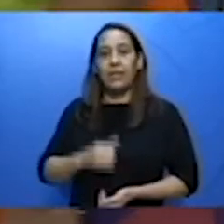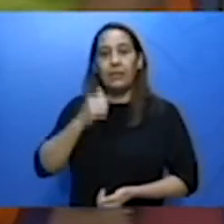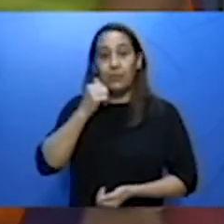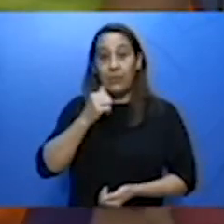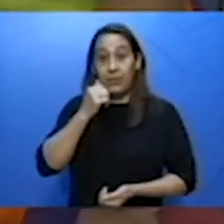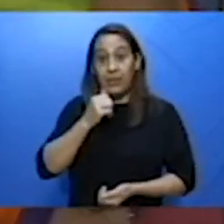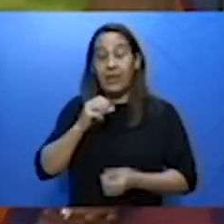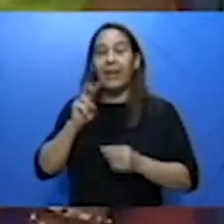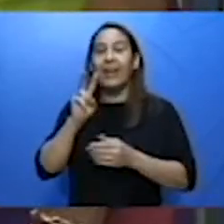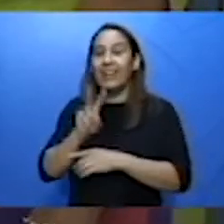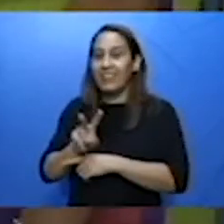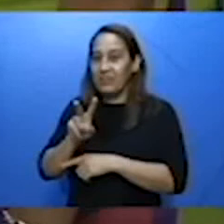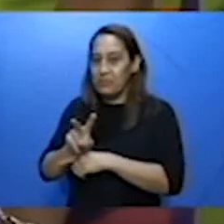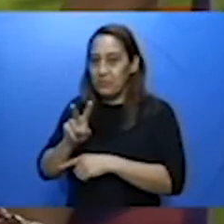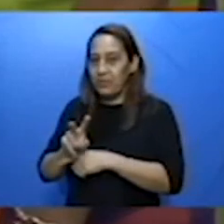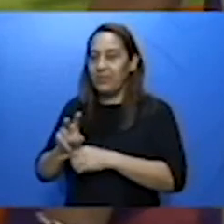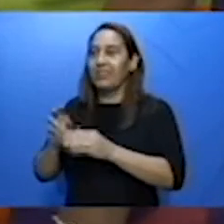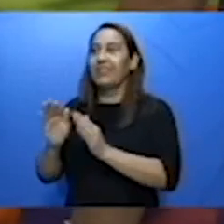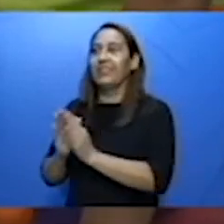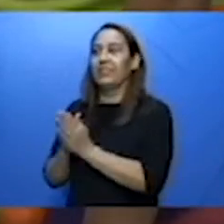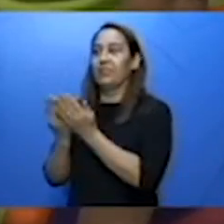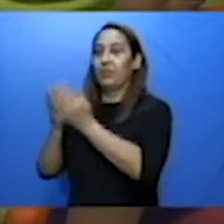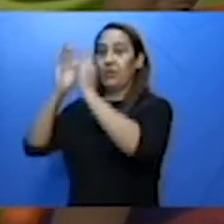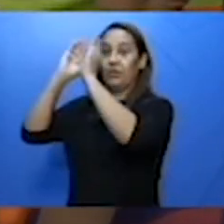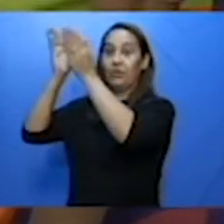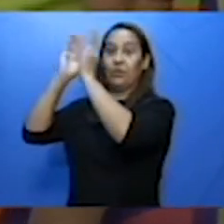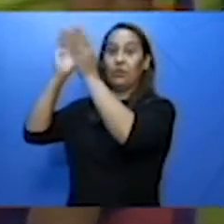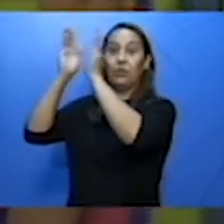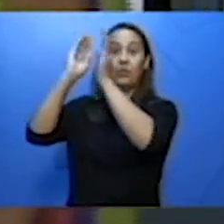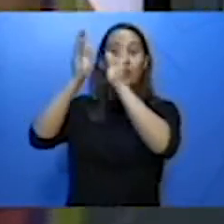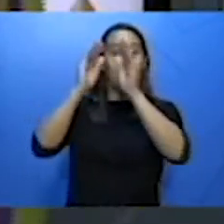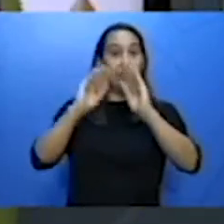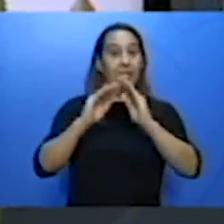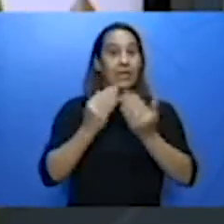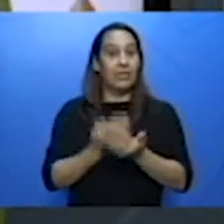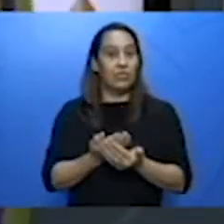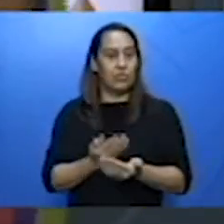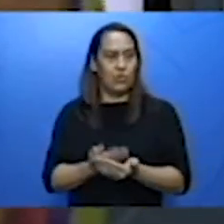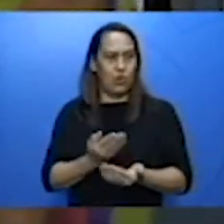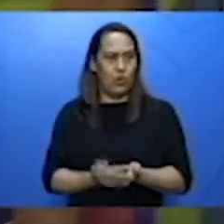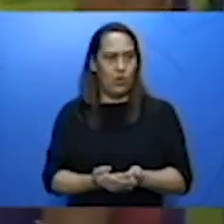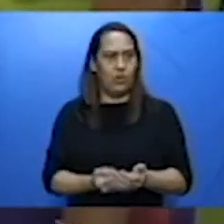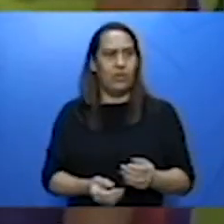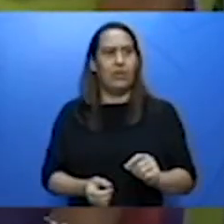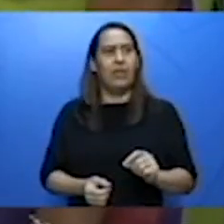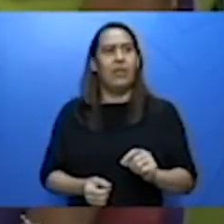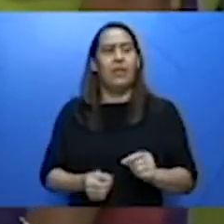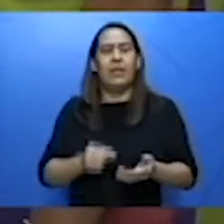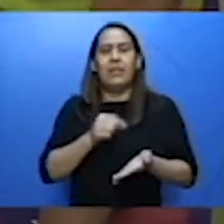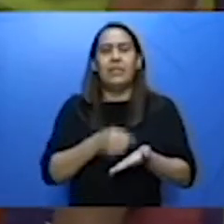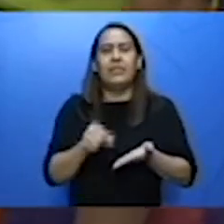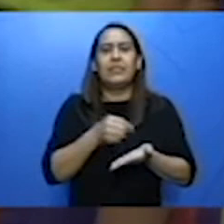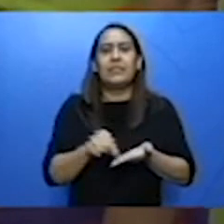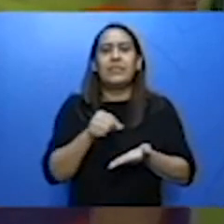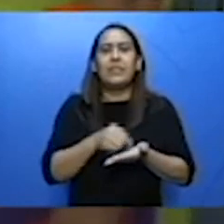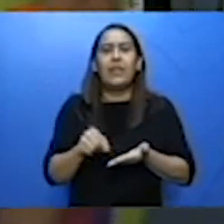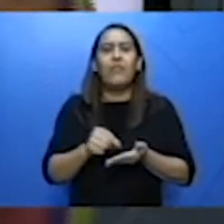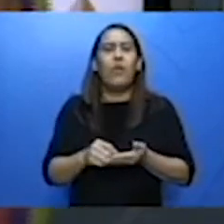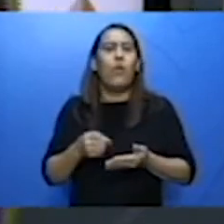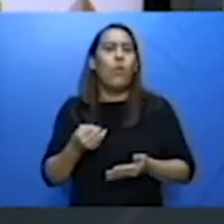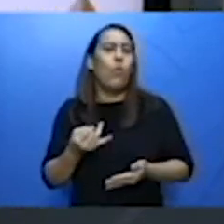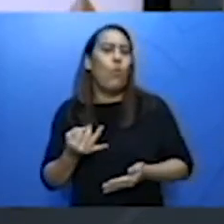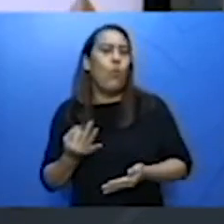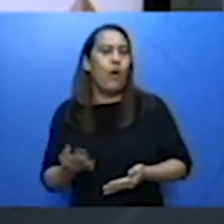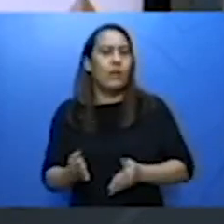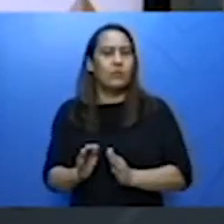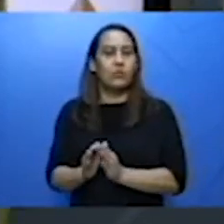bibliotecária, difícil esse nome, né? É que cuida da biblioteca da escola. Registrou quantos livros a turma do segundo